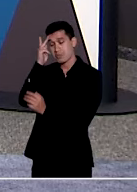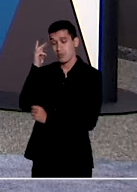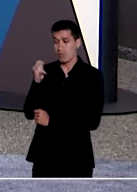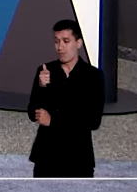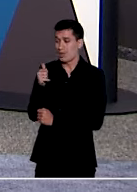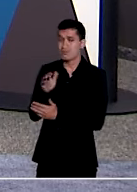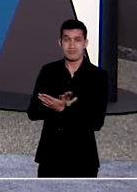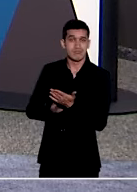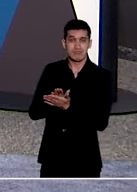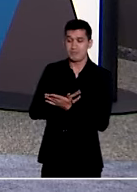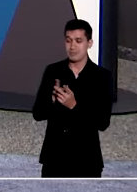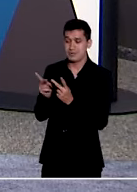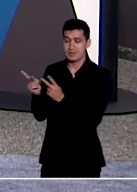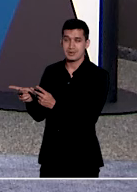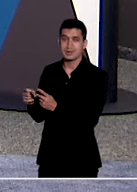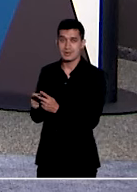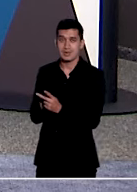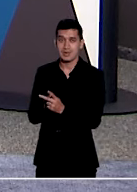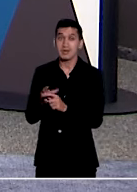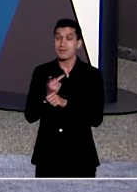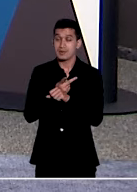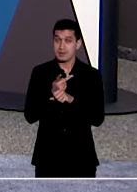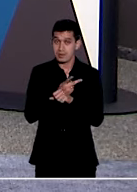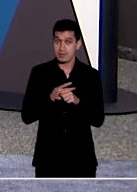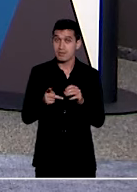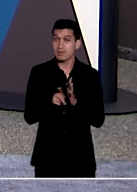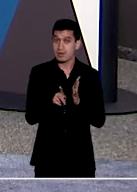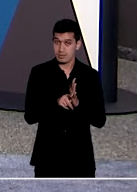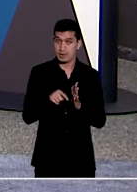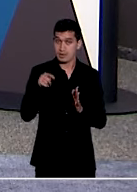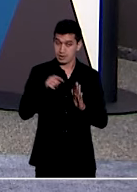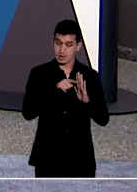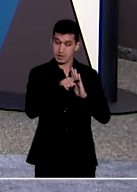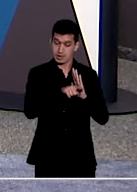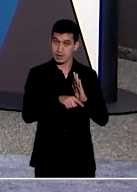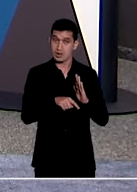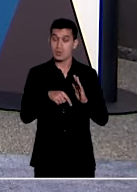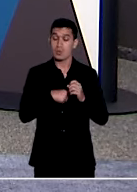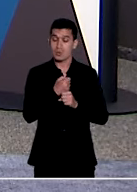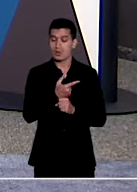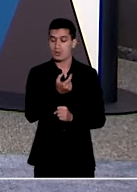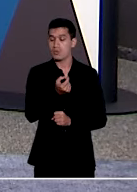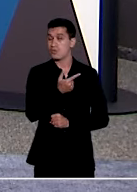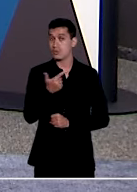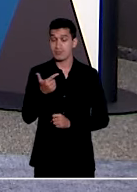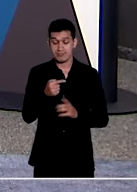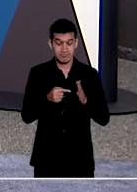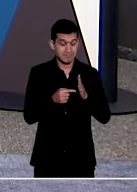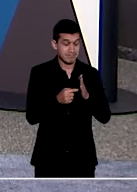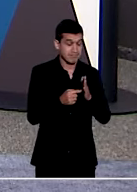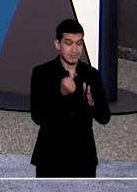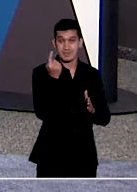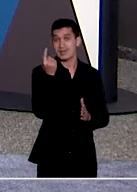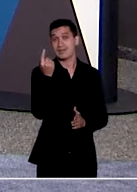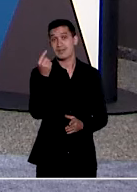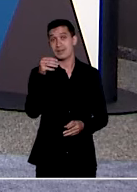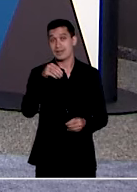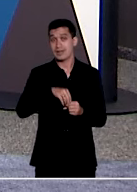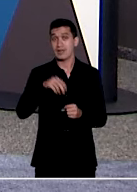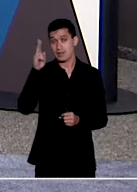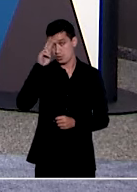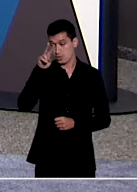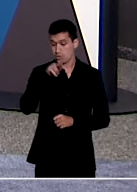pesquisa da câmara brasileira do livro mostra que em 2022 pela primeira vez na história do